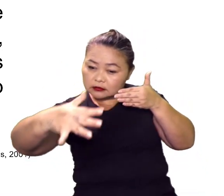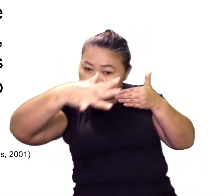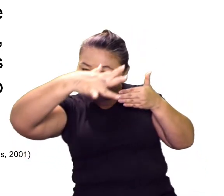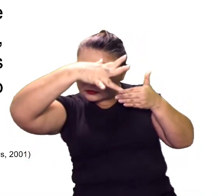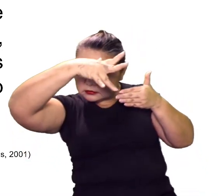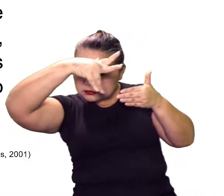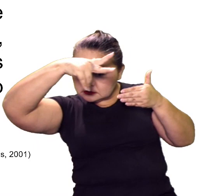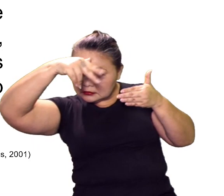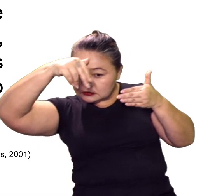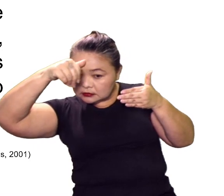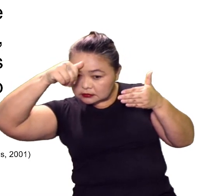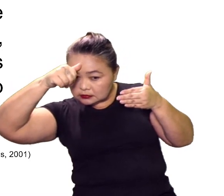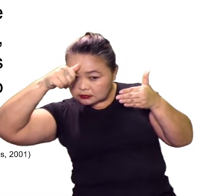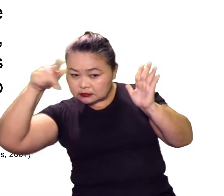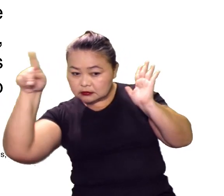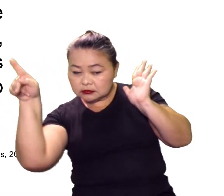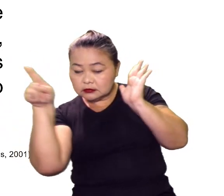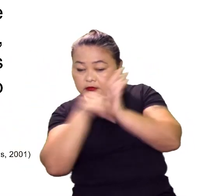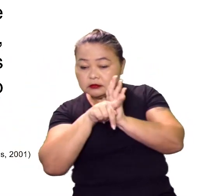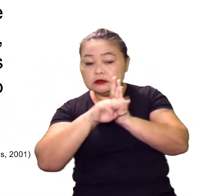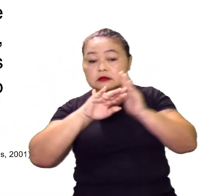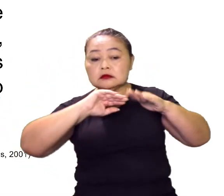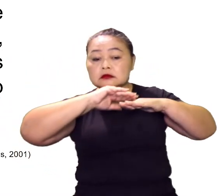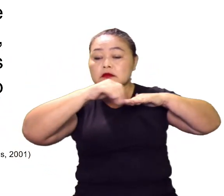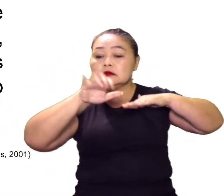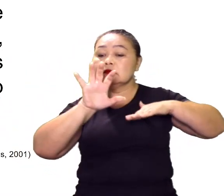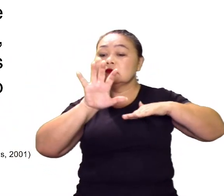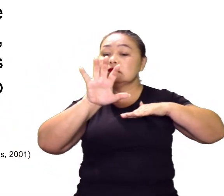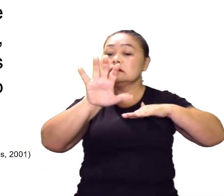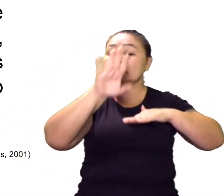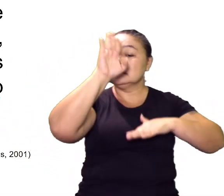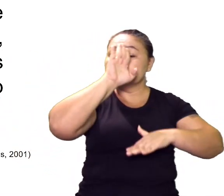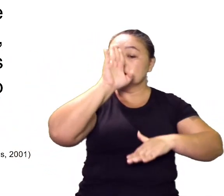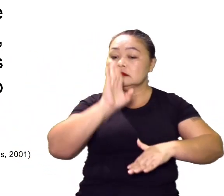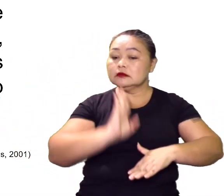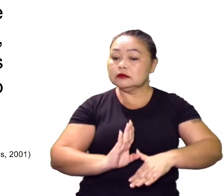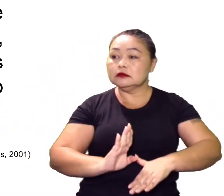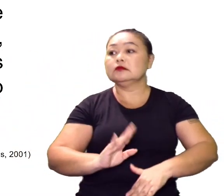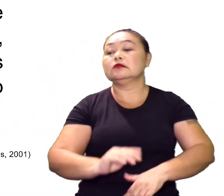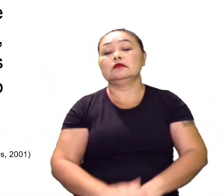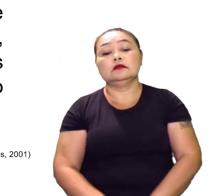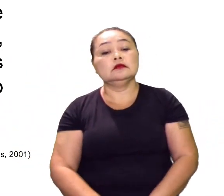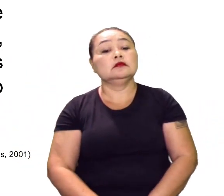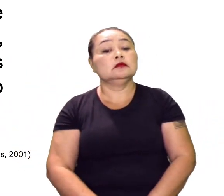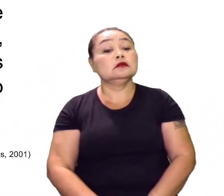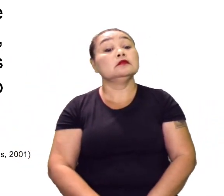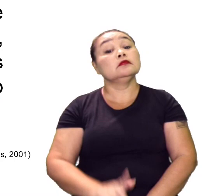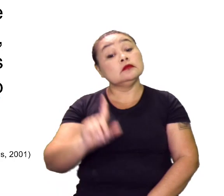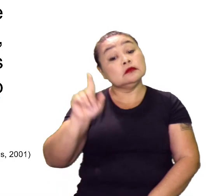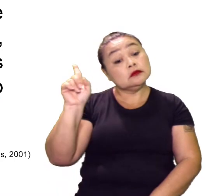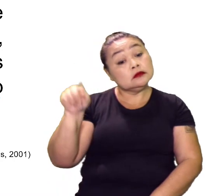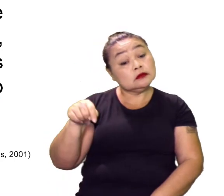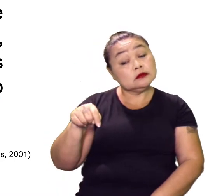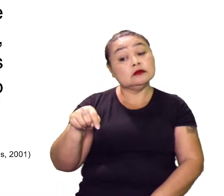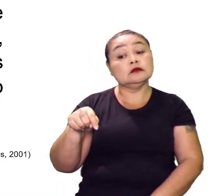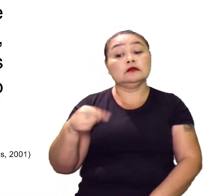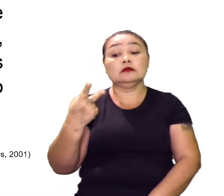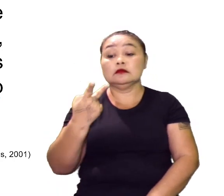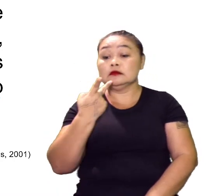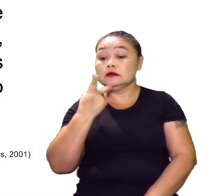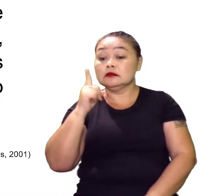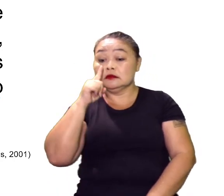dos planaltos matogrossenses que pertencem ao Planalto Central do Brasil. E aí, Jorginho, o